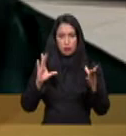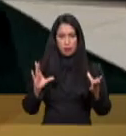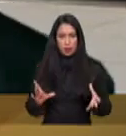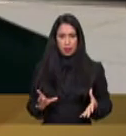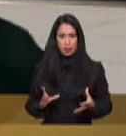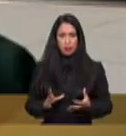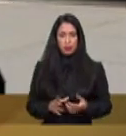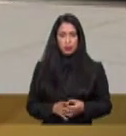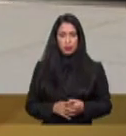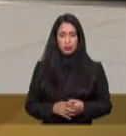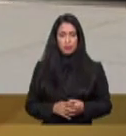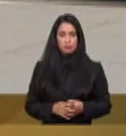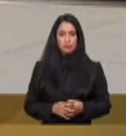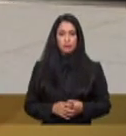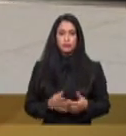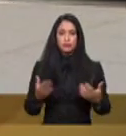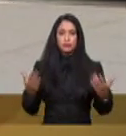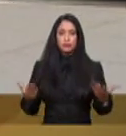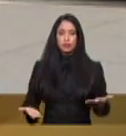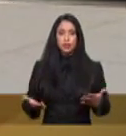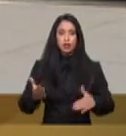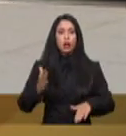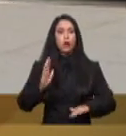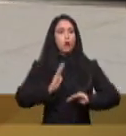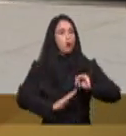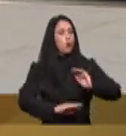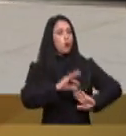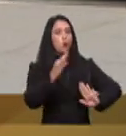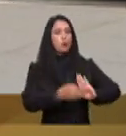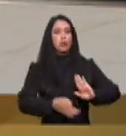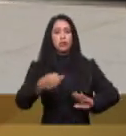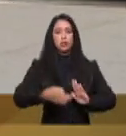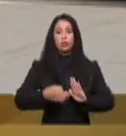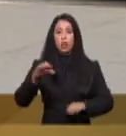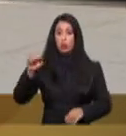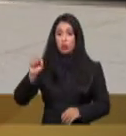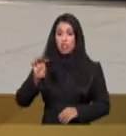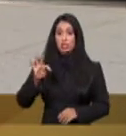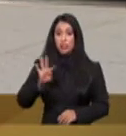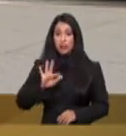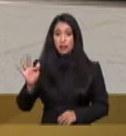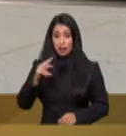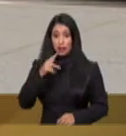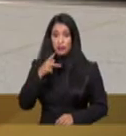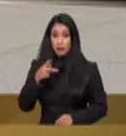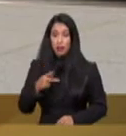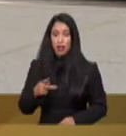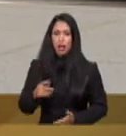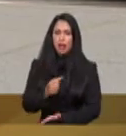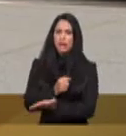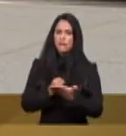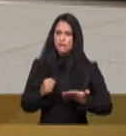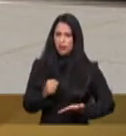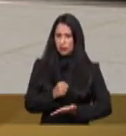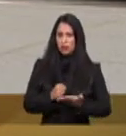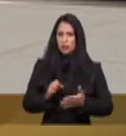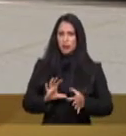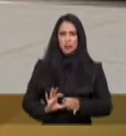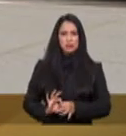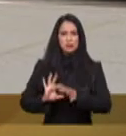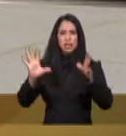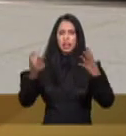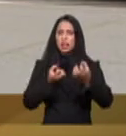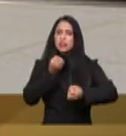Nesse cenário, compete a esta Suprema Corte reafirmar, reafirmar a fundamentalidade das liberdades